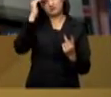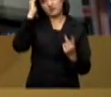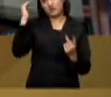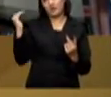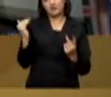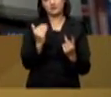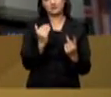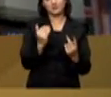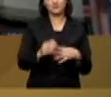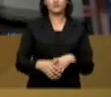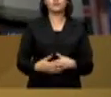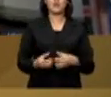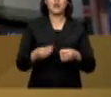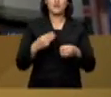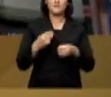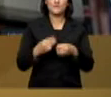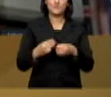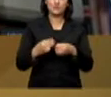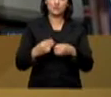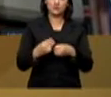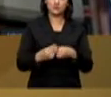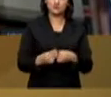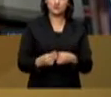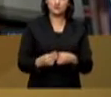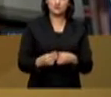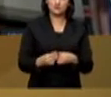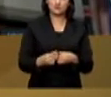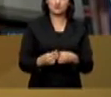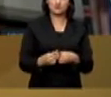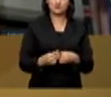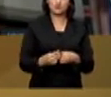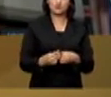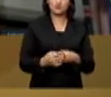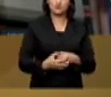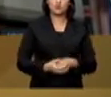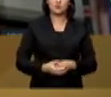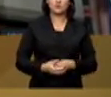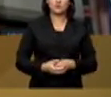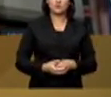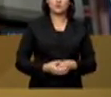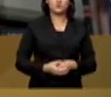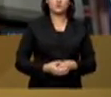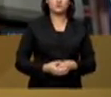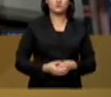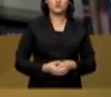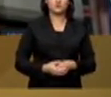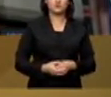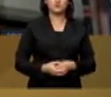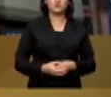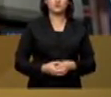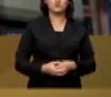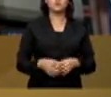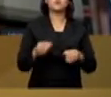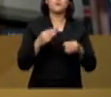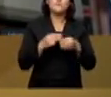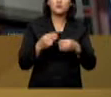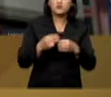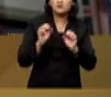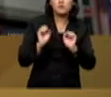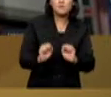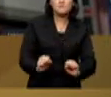Os municípios e, como consequência e efeito prático, os municípios poderão